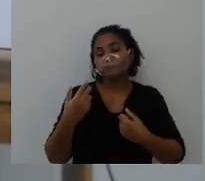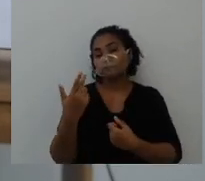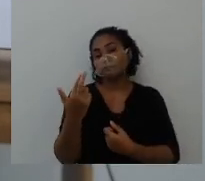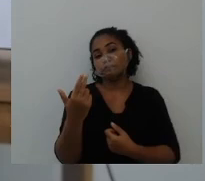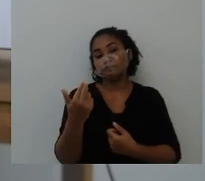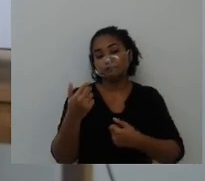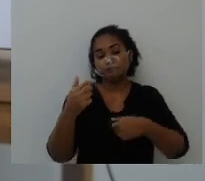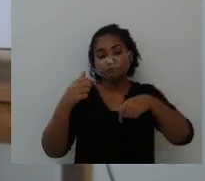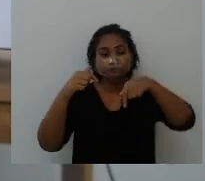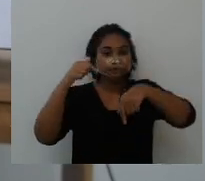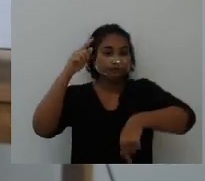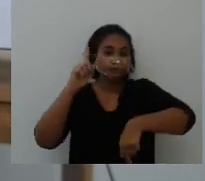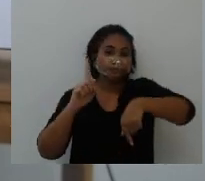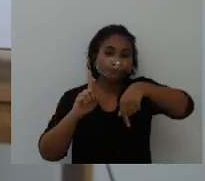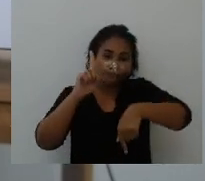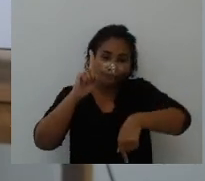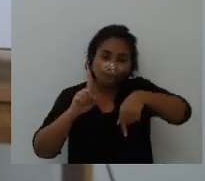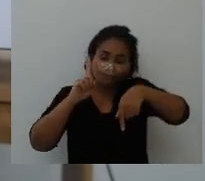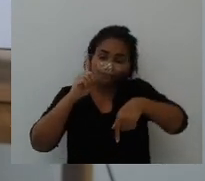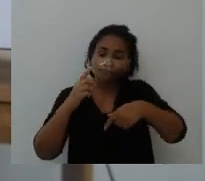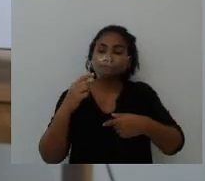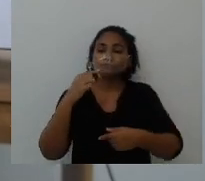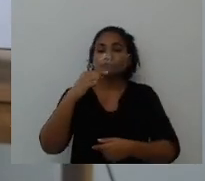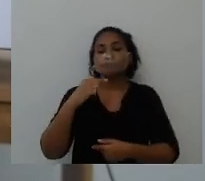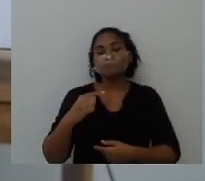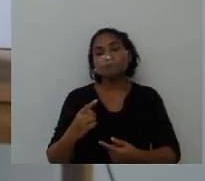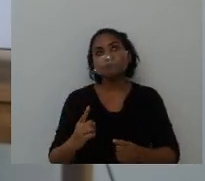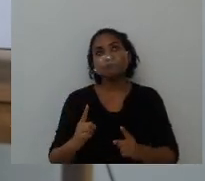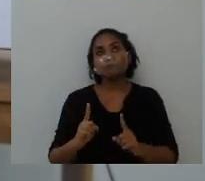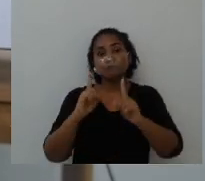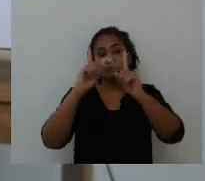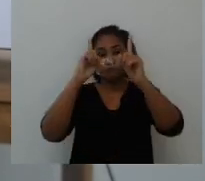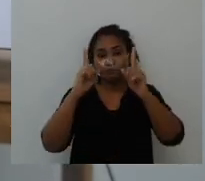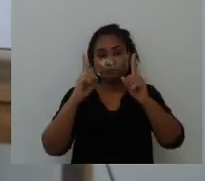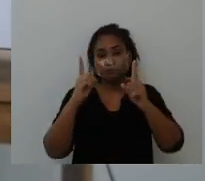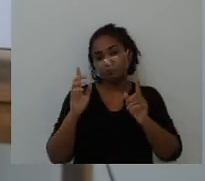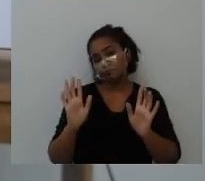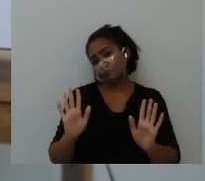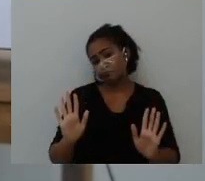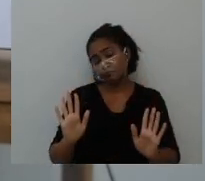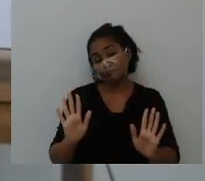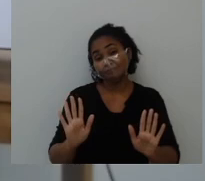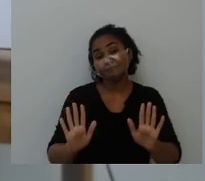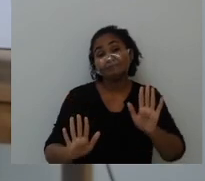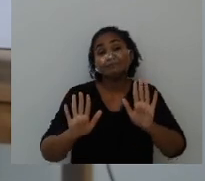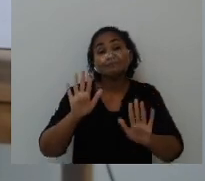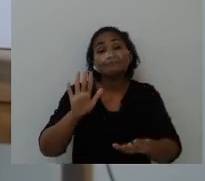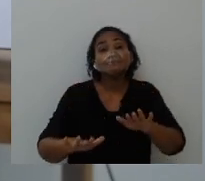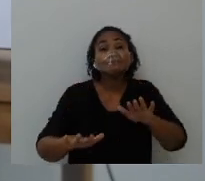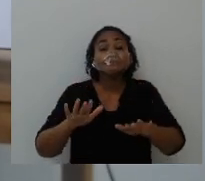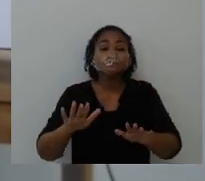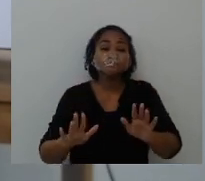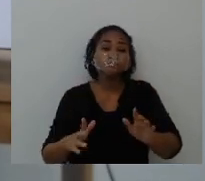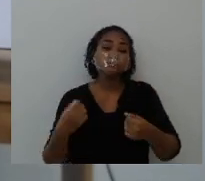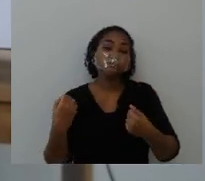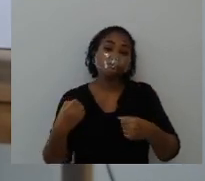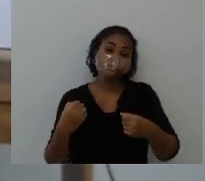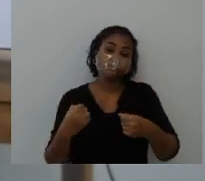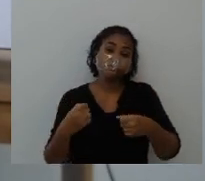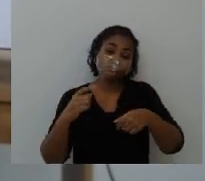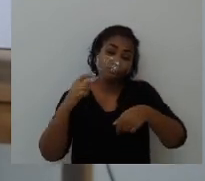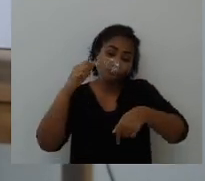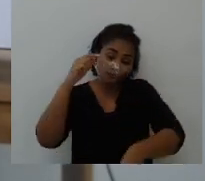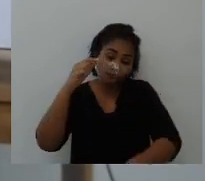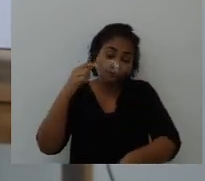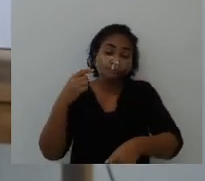baixo. Paulinho, se eu tiver duas forças para cima, eu tenho que ter duas forças para baixo? Não. Você precisa ter apenas uma, só